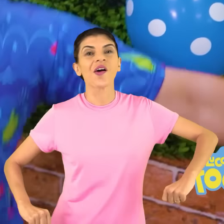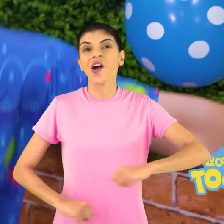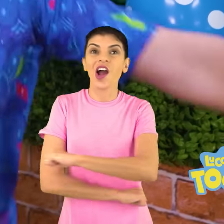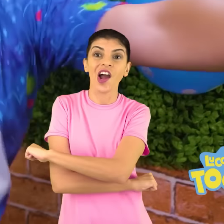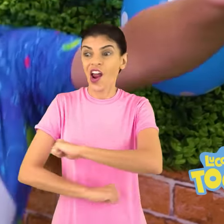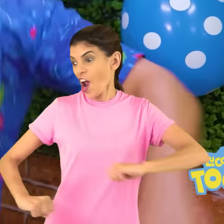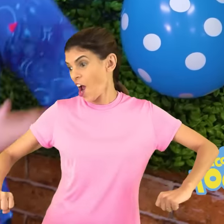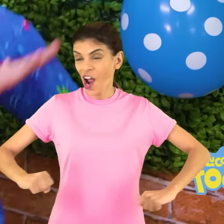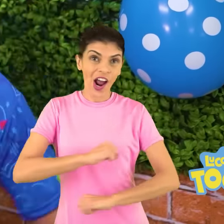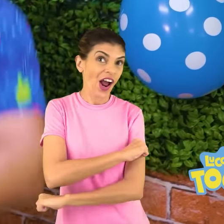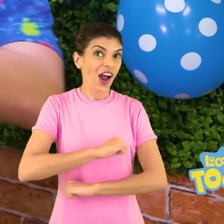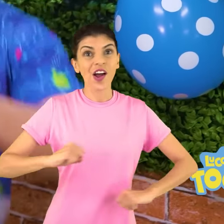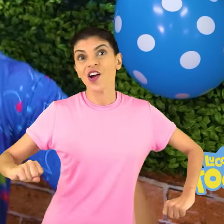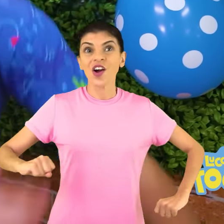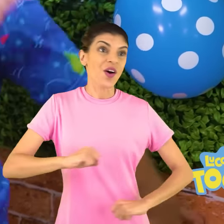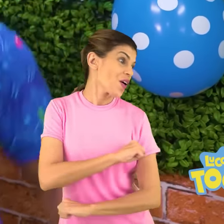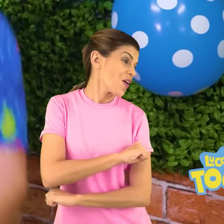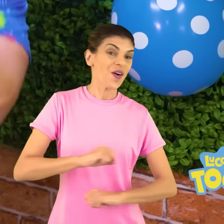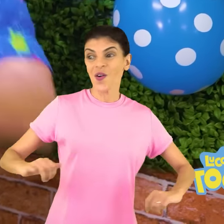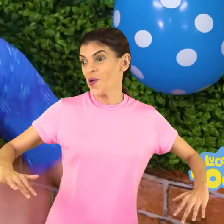Eu tô voando!